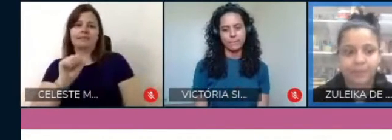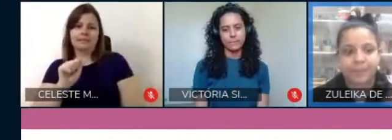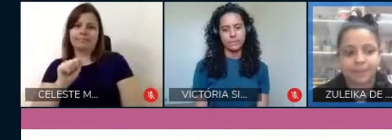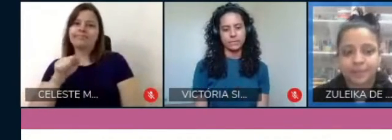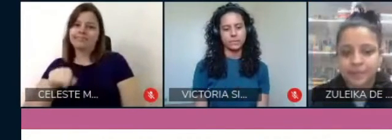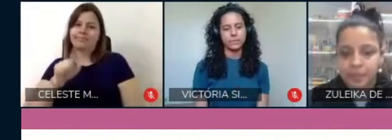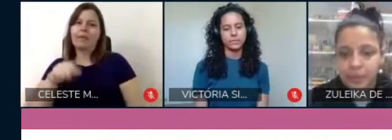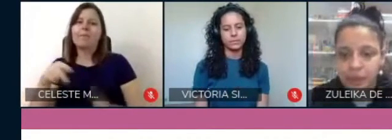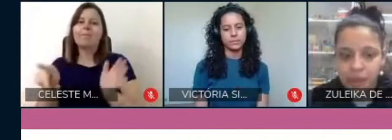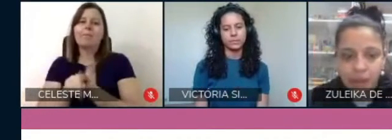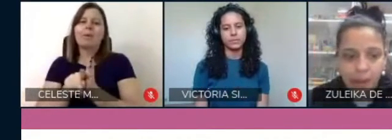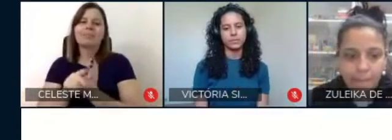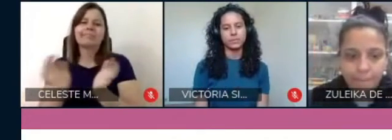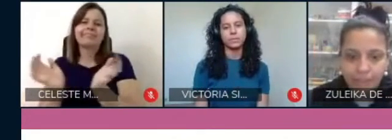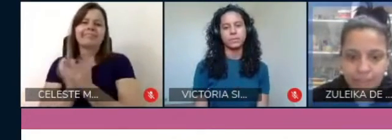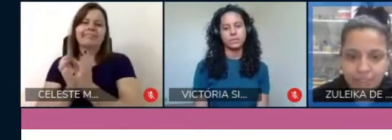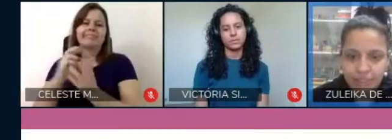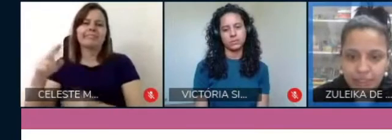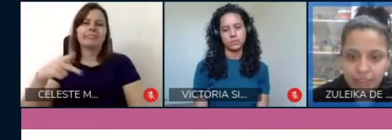pop-up.